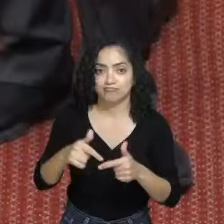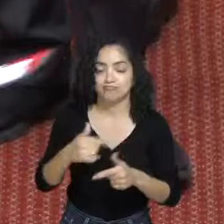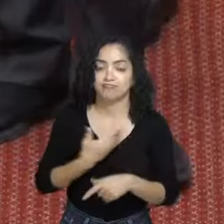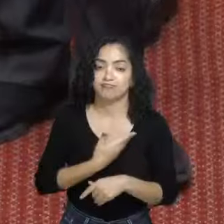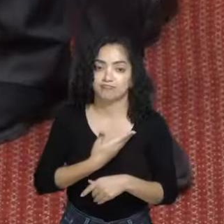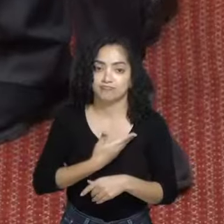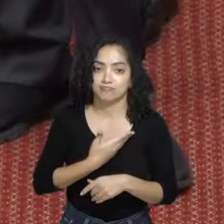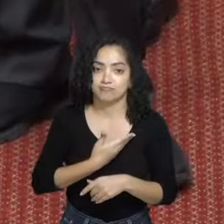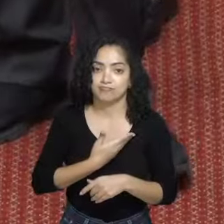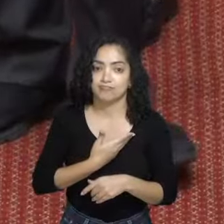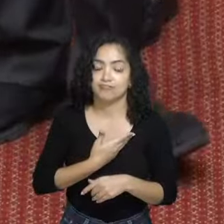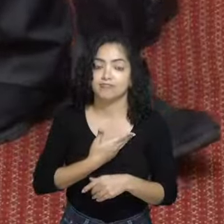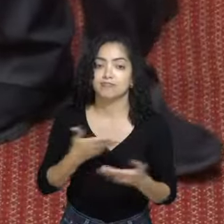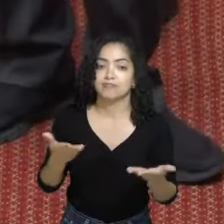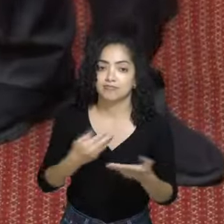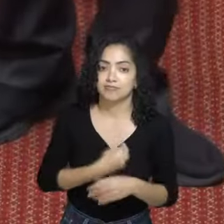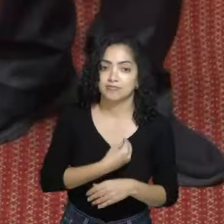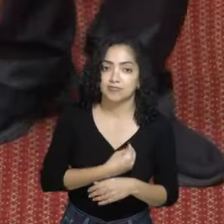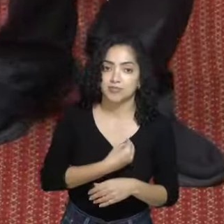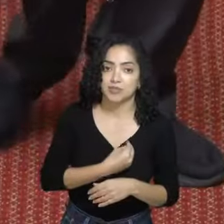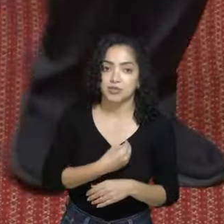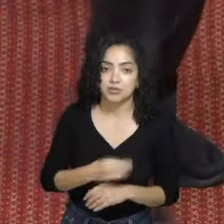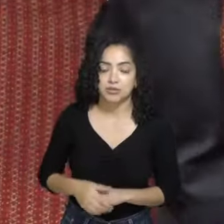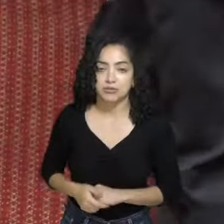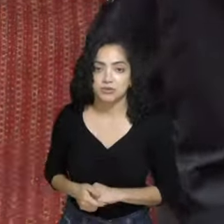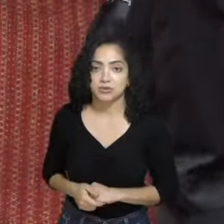que aqui se faz presente.